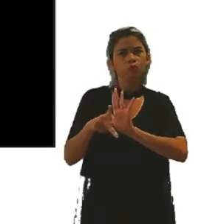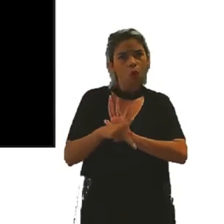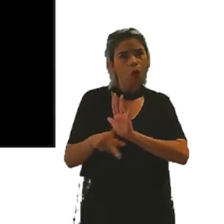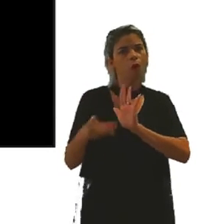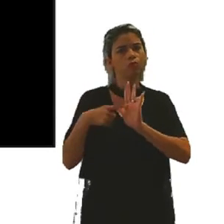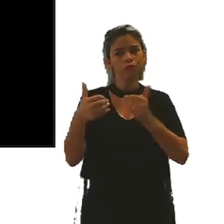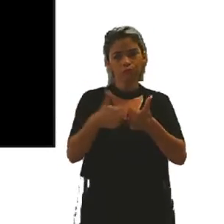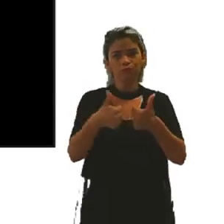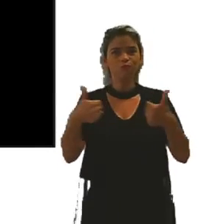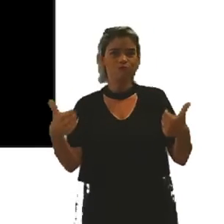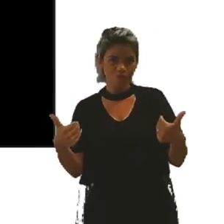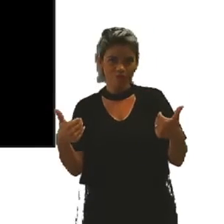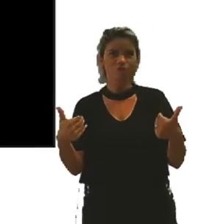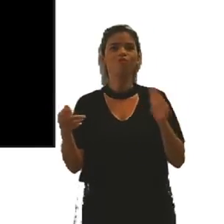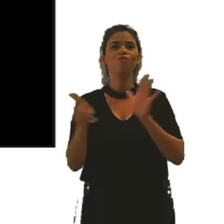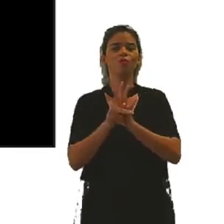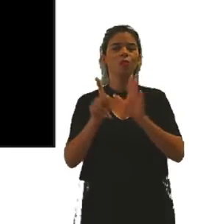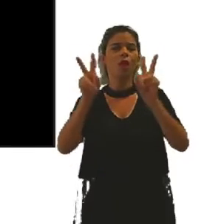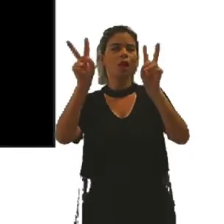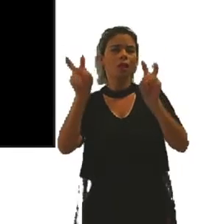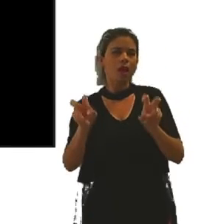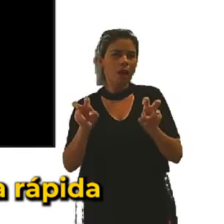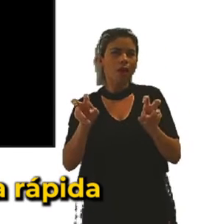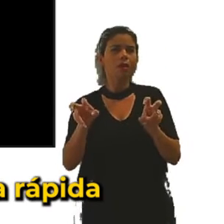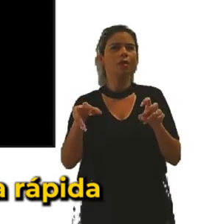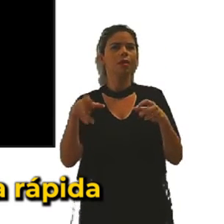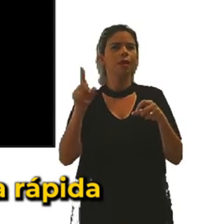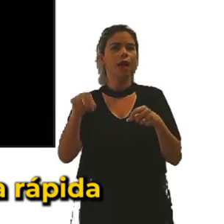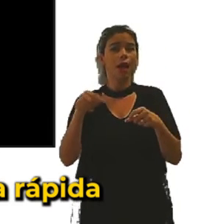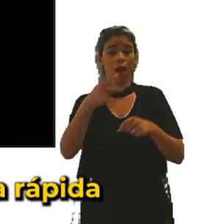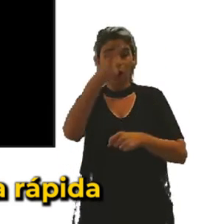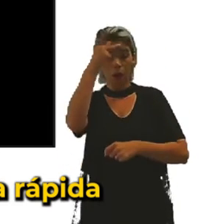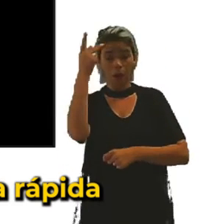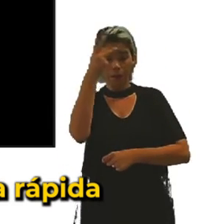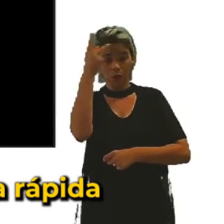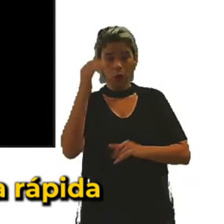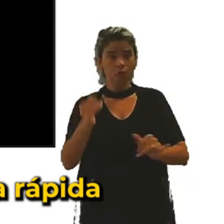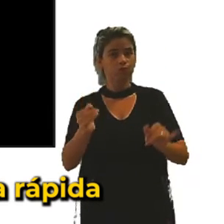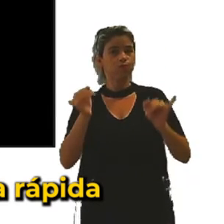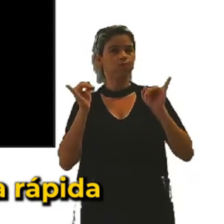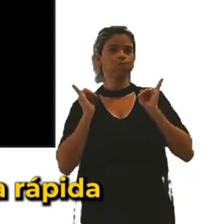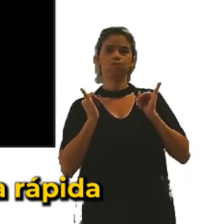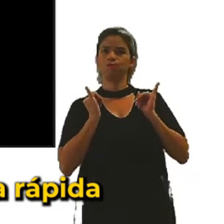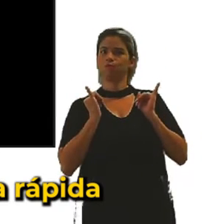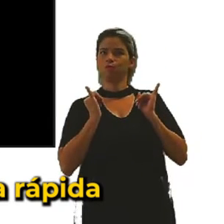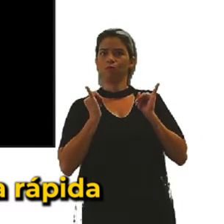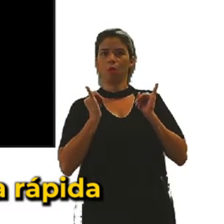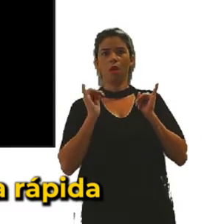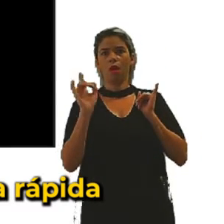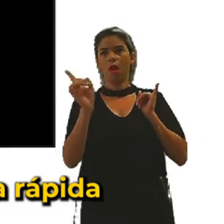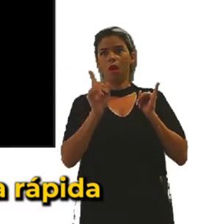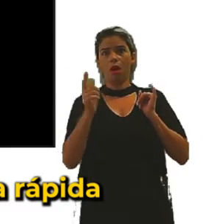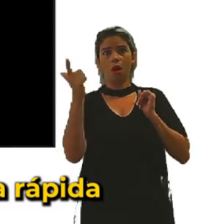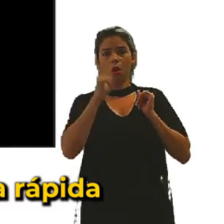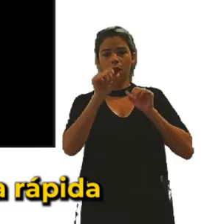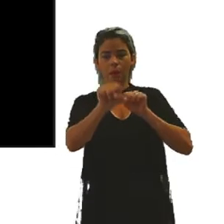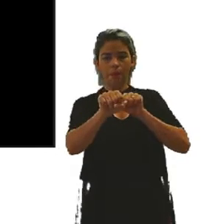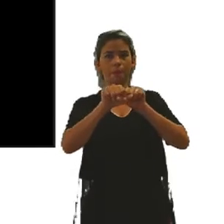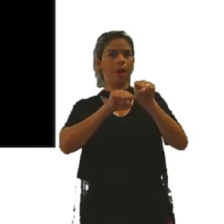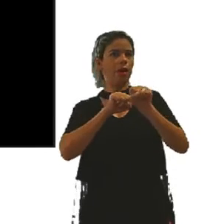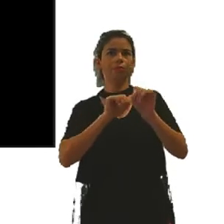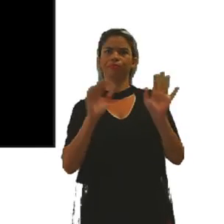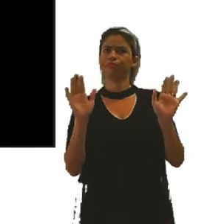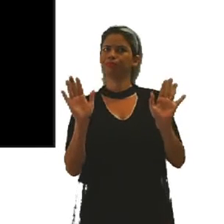né? No que diz respeito, portanto, ao sujeito passivo do feminicídio. Eu fiz uma